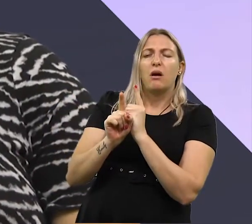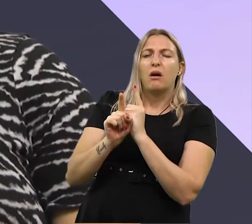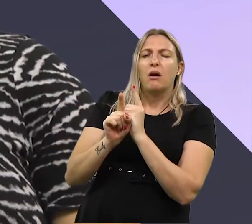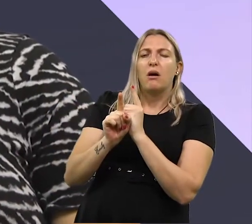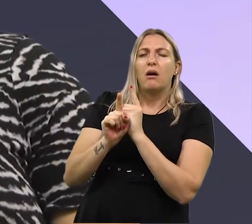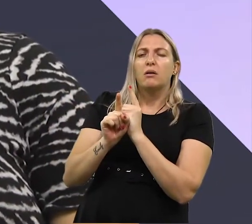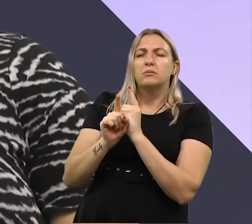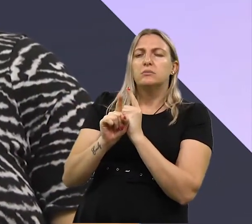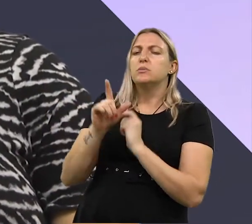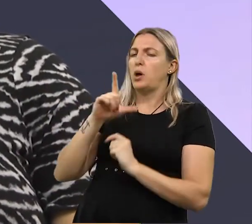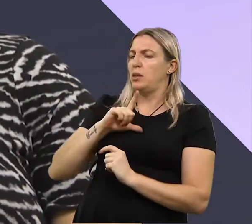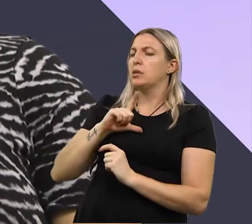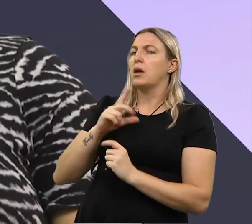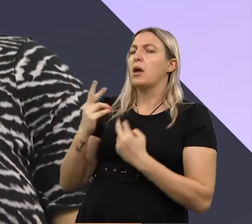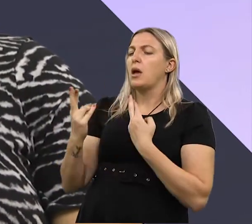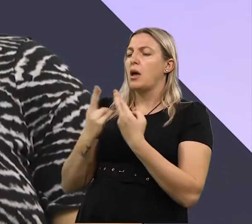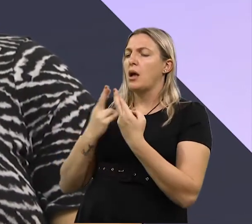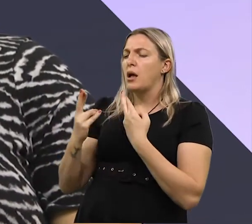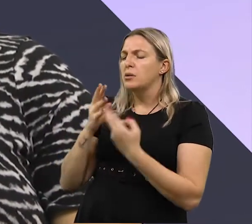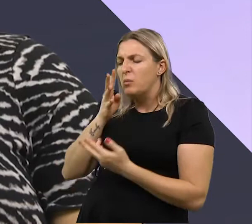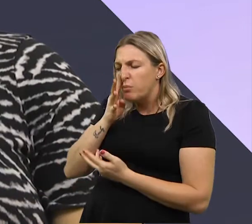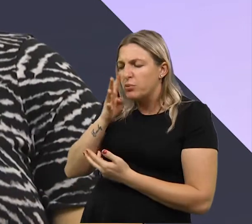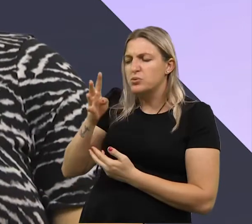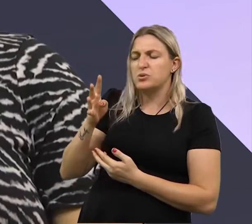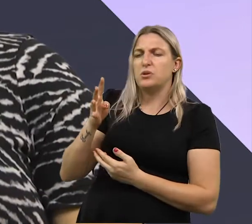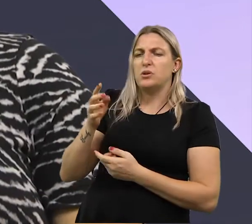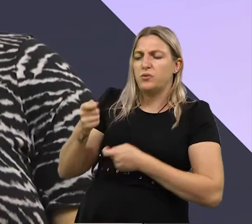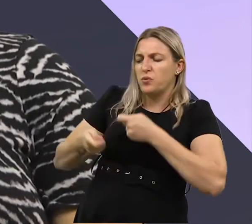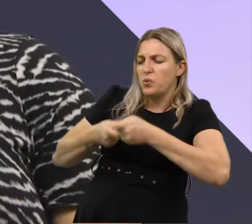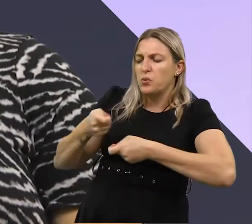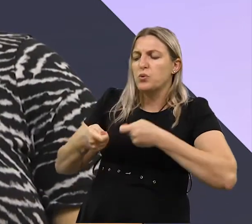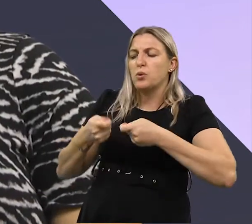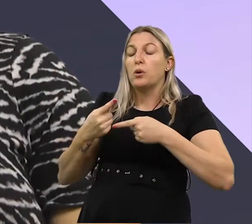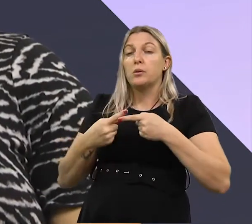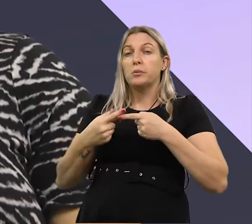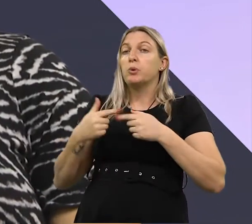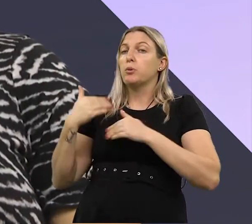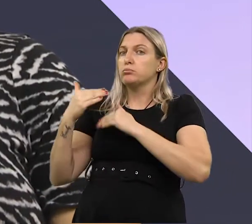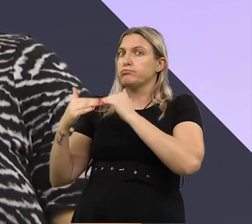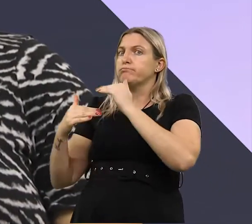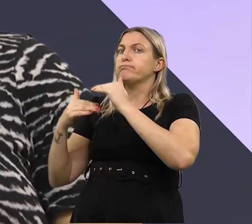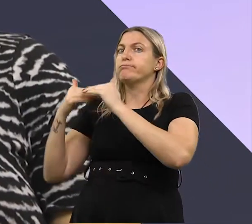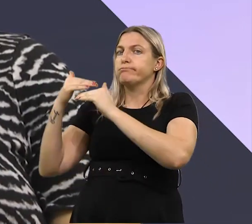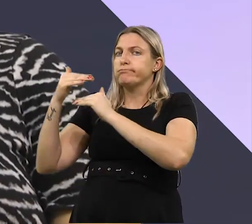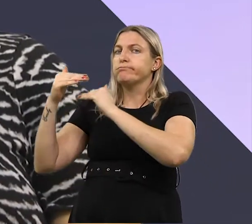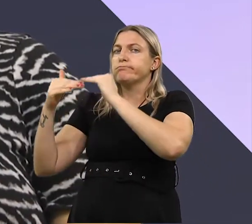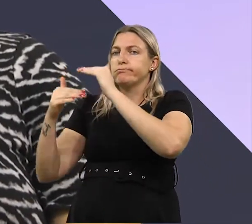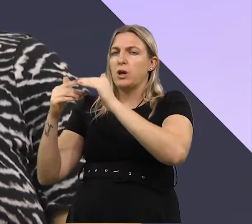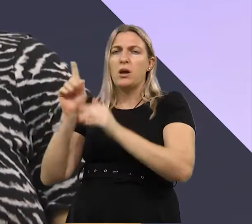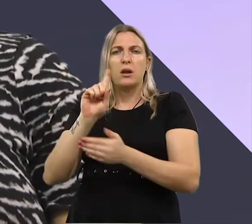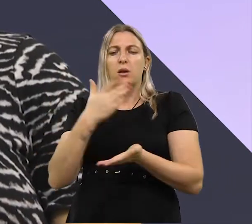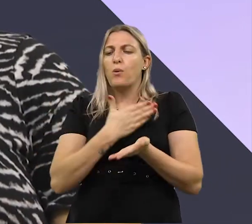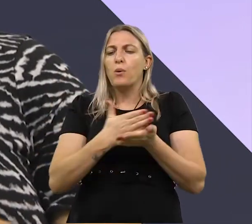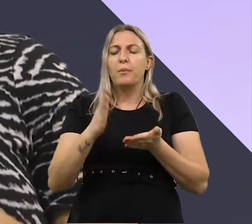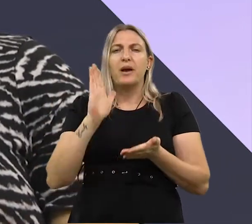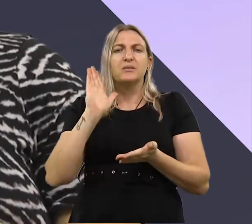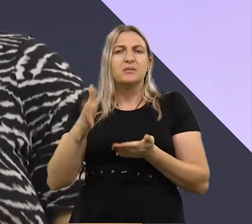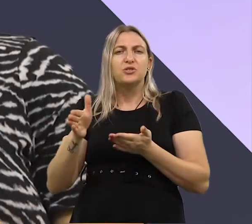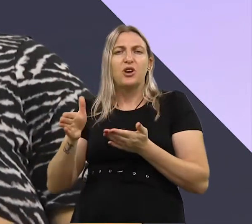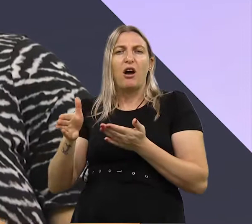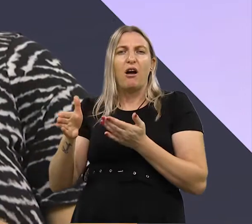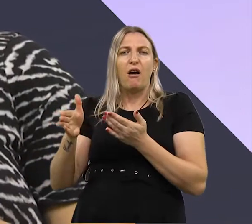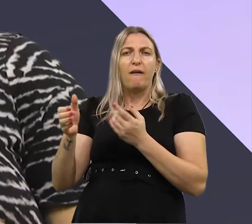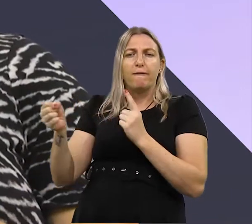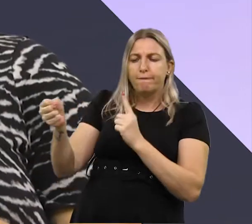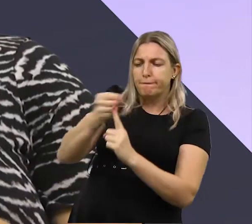primeiros sinais de uma relação abusiva, porque tudo isso é progressivo. Exatamente. Né? Não vai de cara